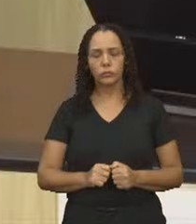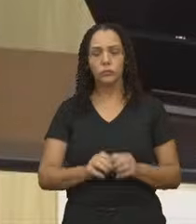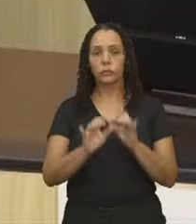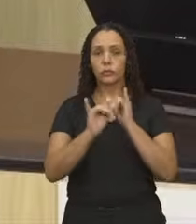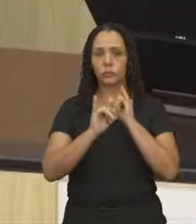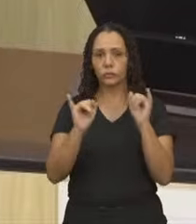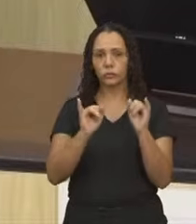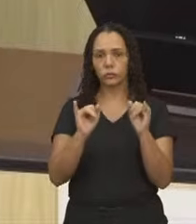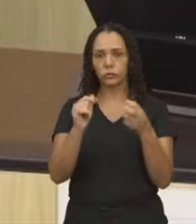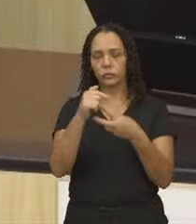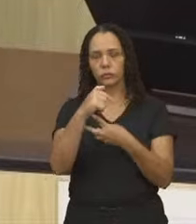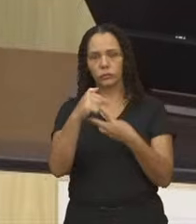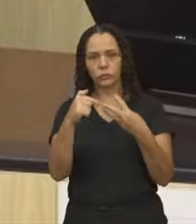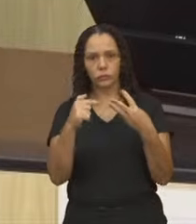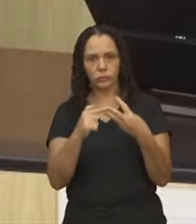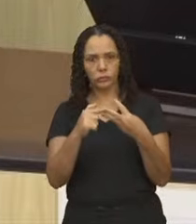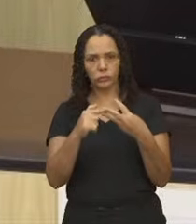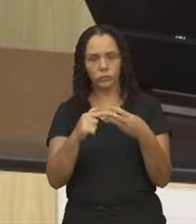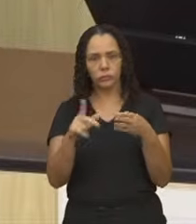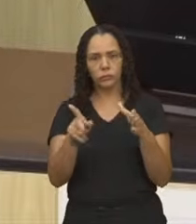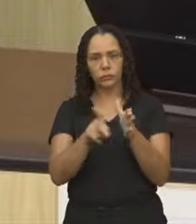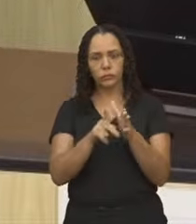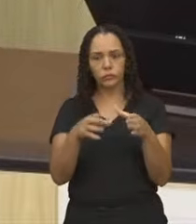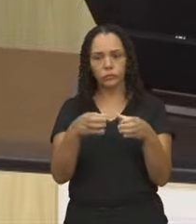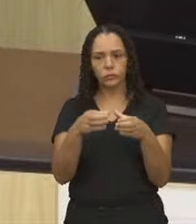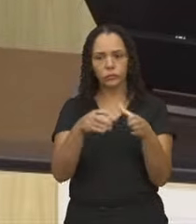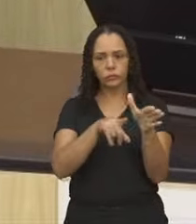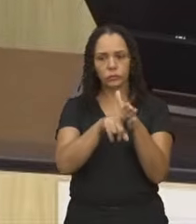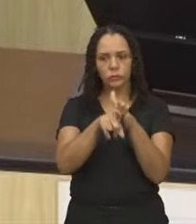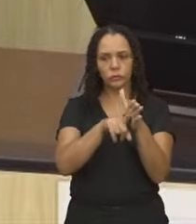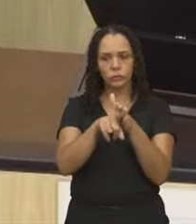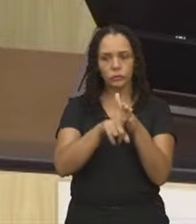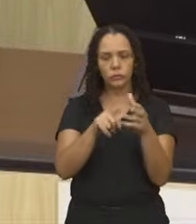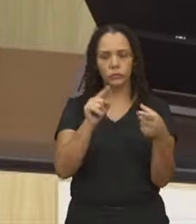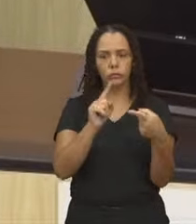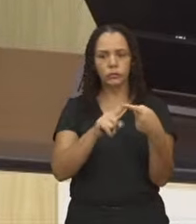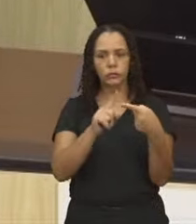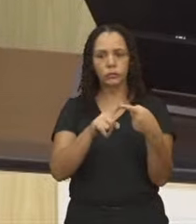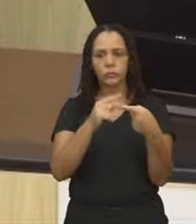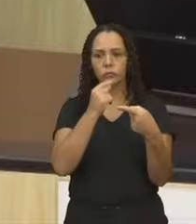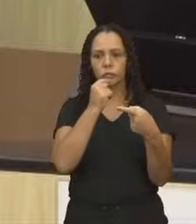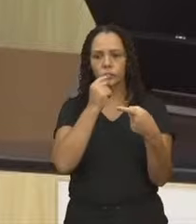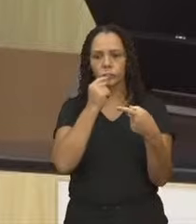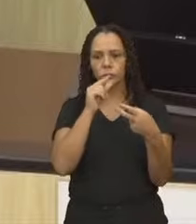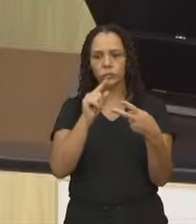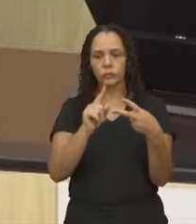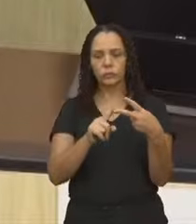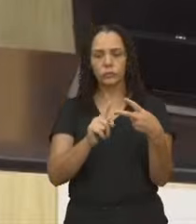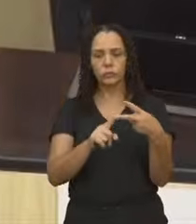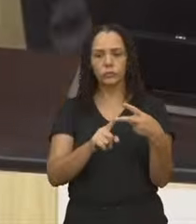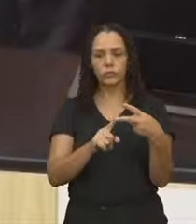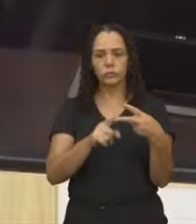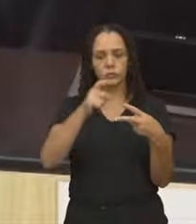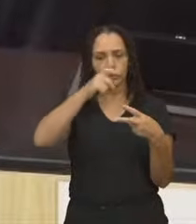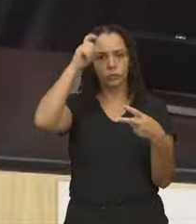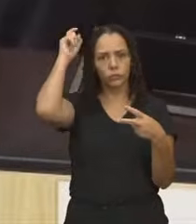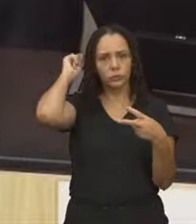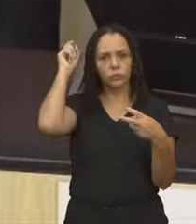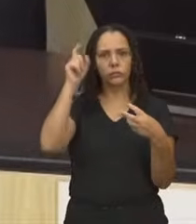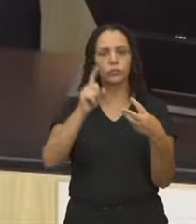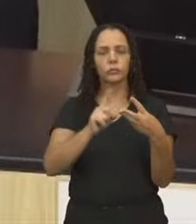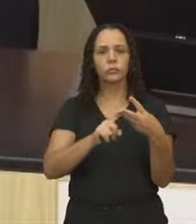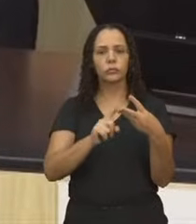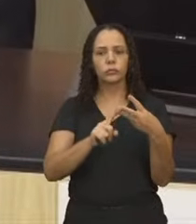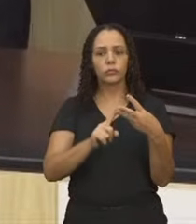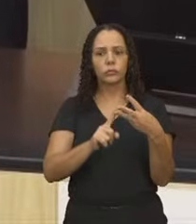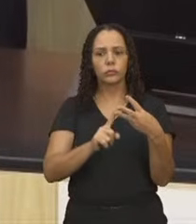Informo que os 3 integrantes da Comissão Parlamentar de Inquérito serão Neto Alves, Joex